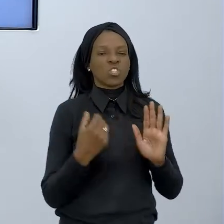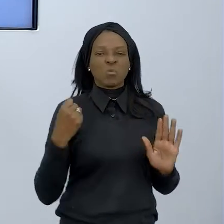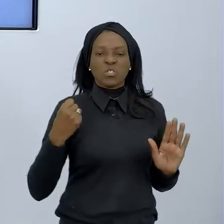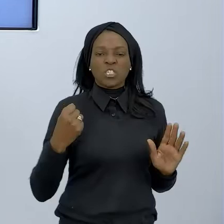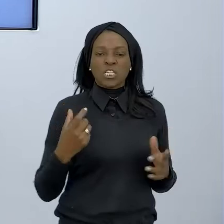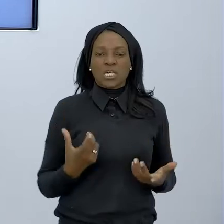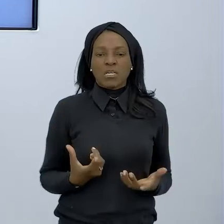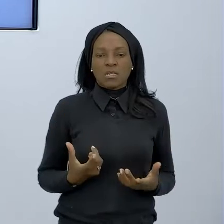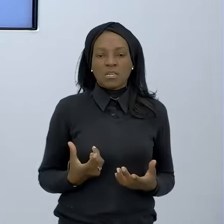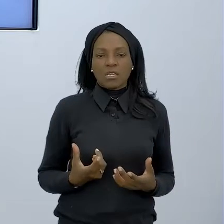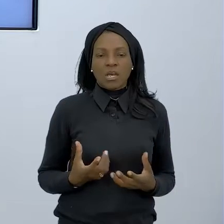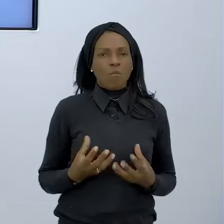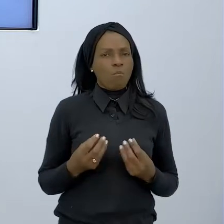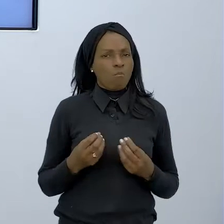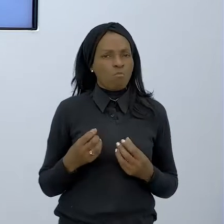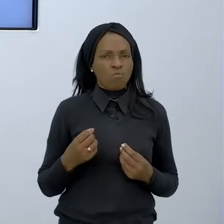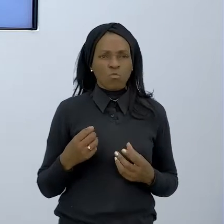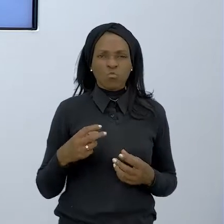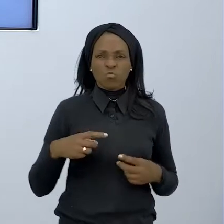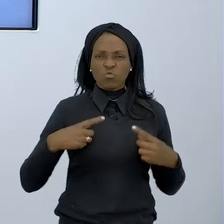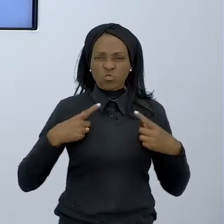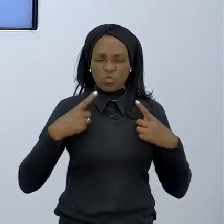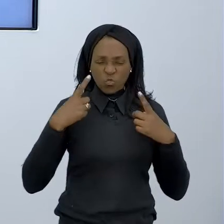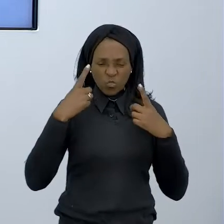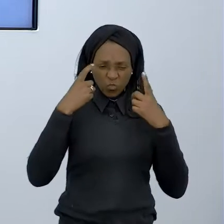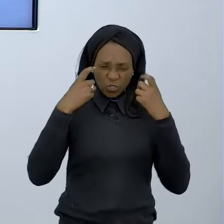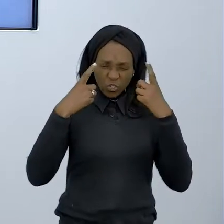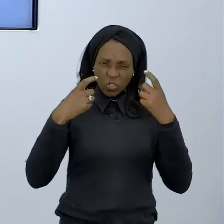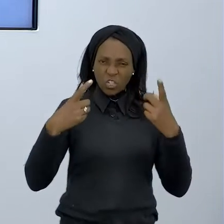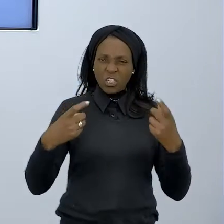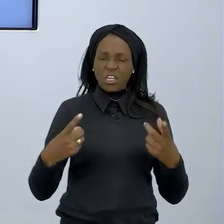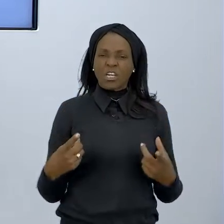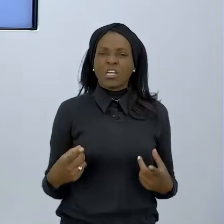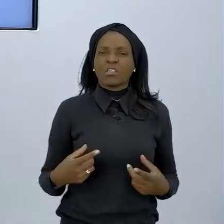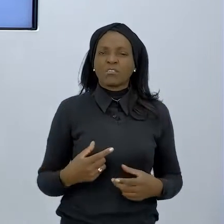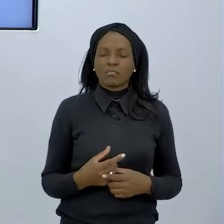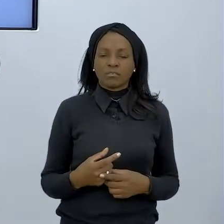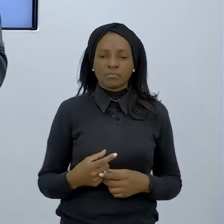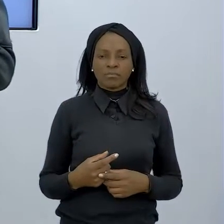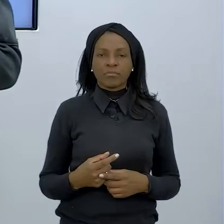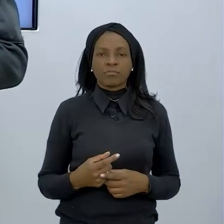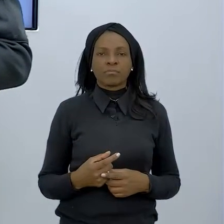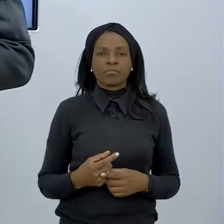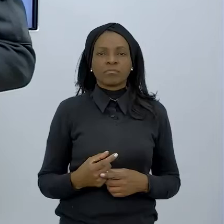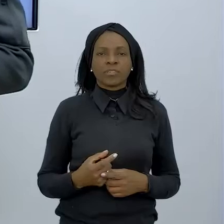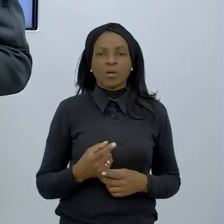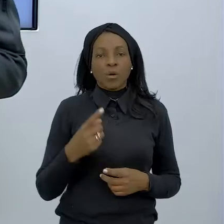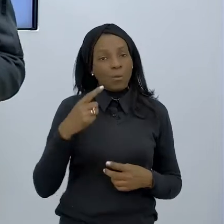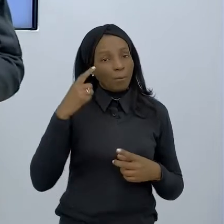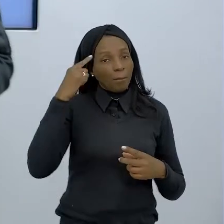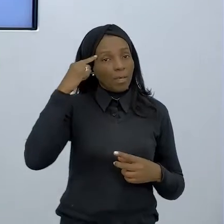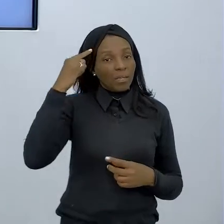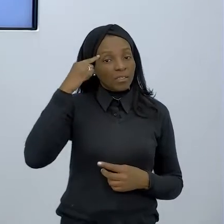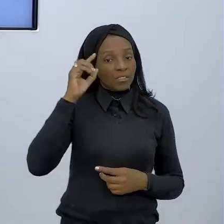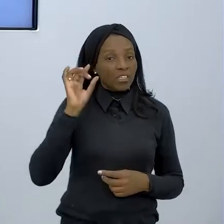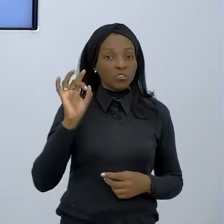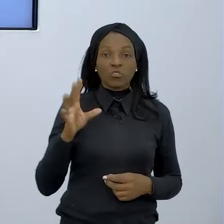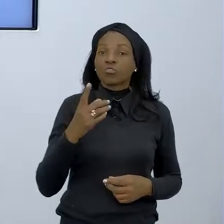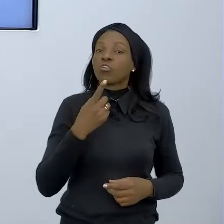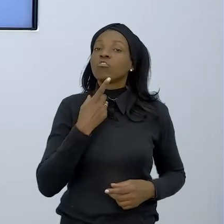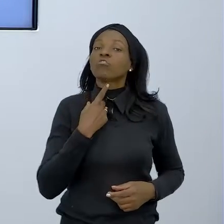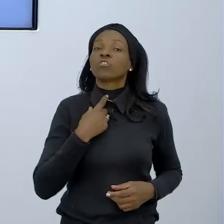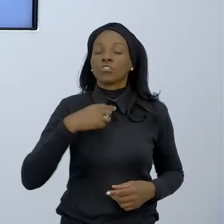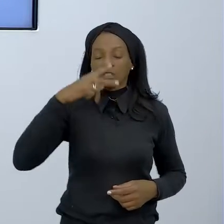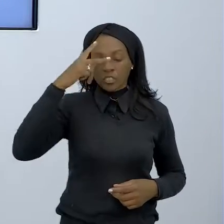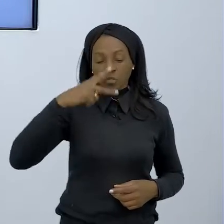forma extremamente violenta, atendendo aos interesses de apenas uma